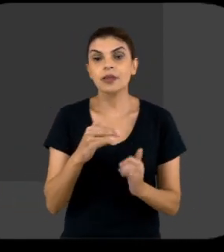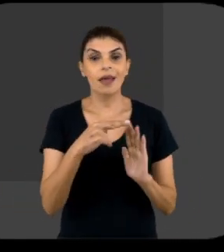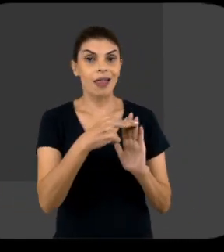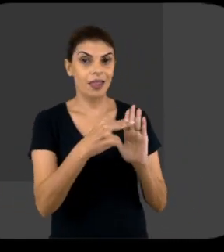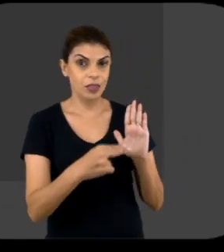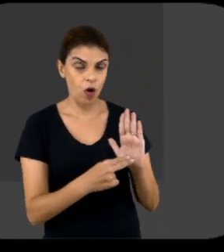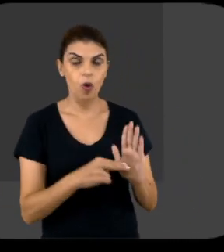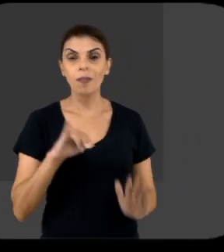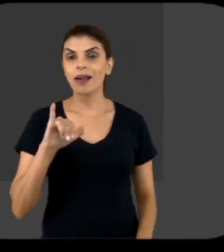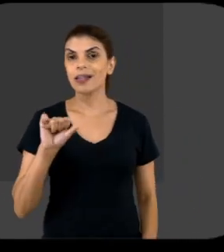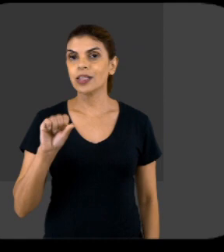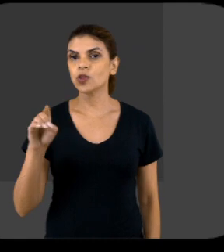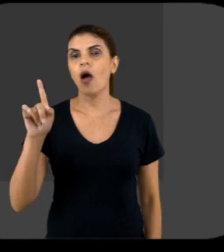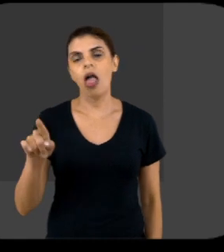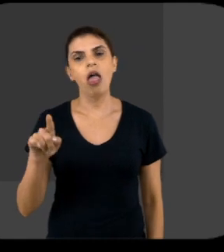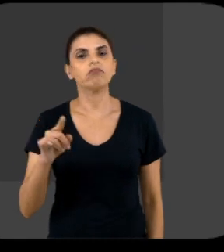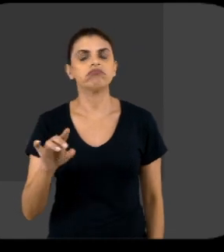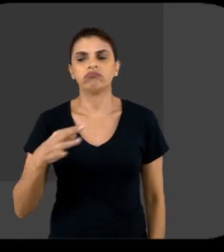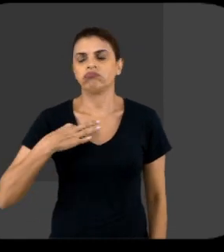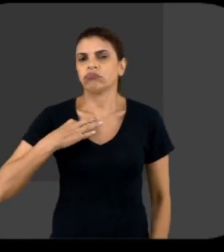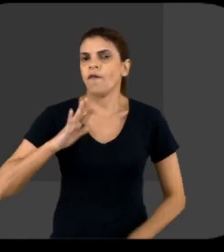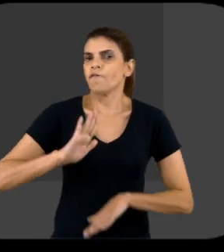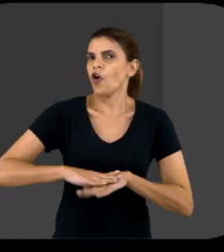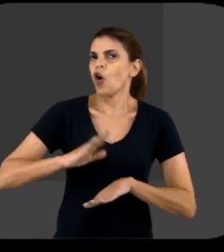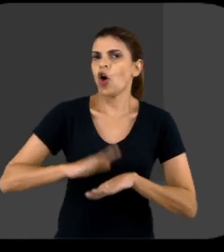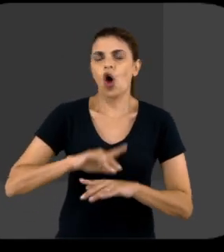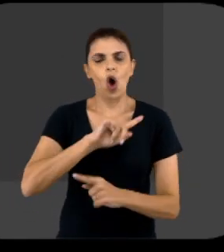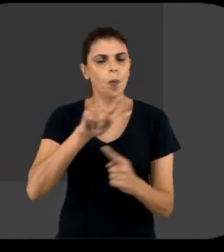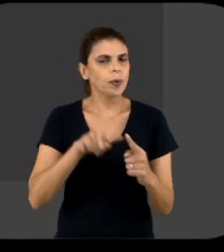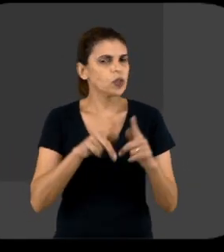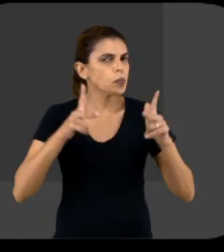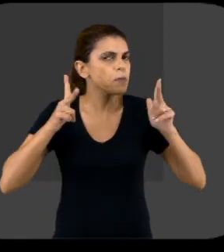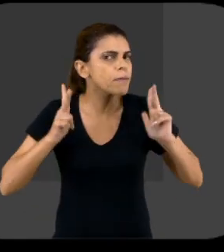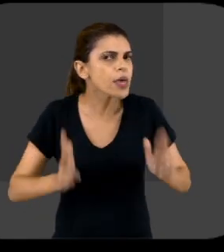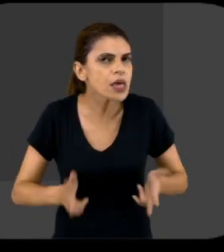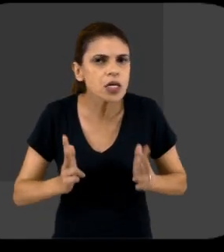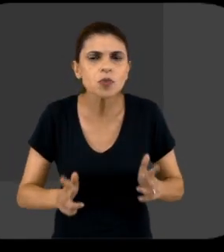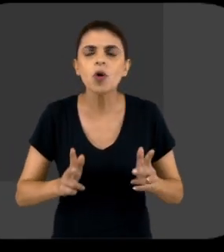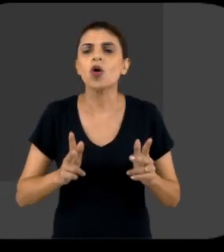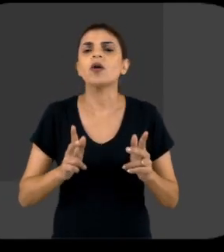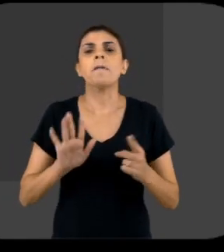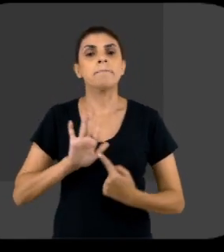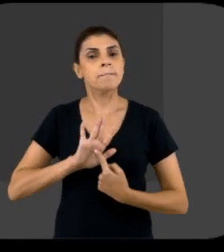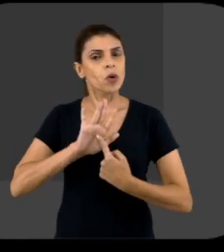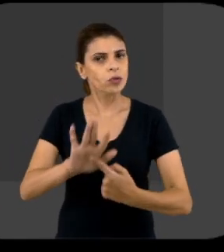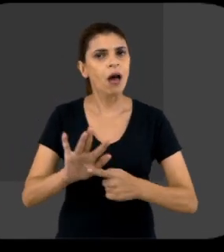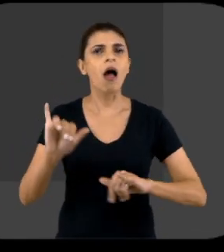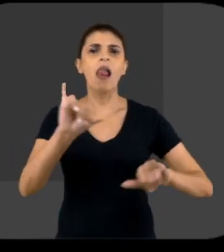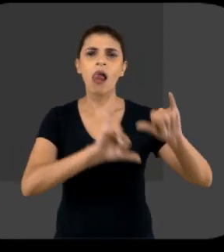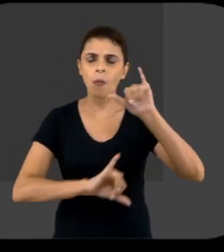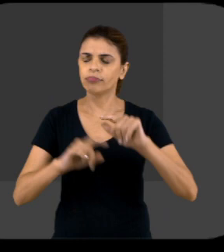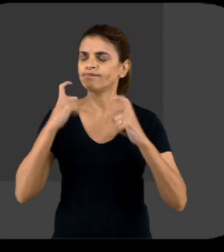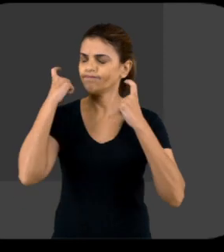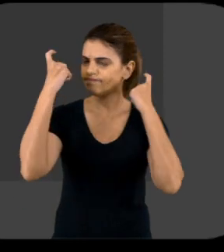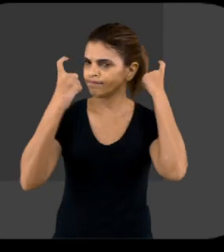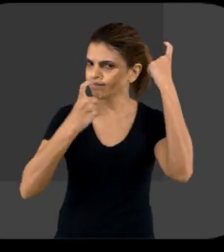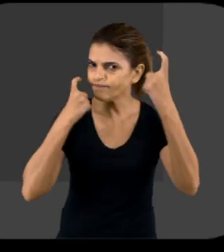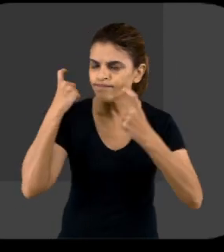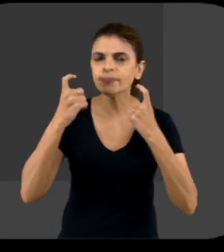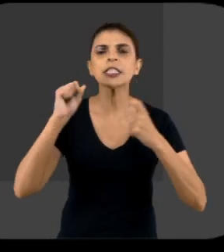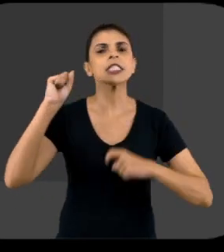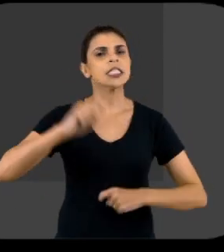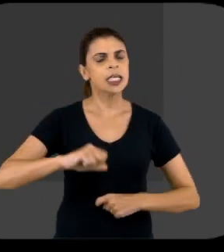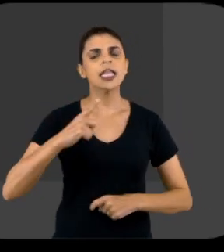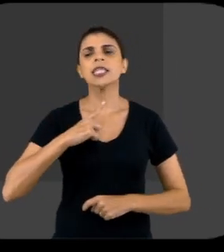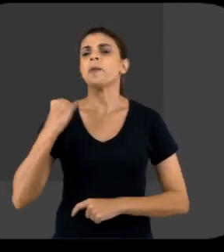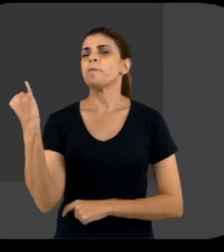ISO, ela é uma norma voluntária com o mesmo objetivo, o objetivo de demonstrar que o laboratório se